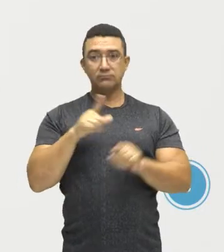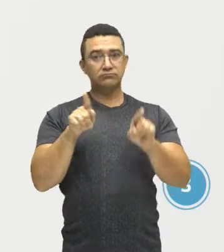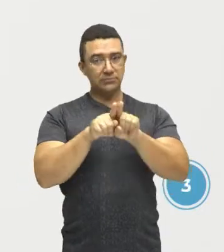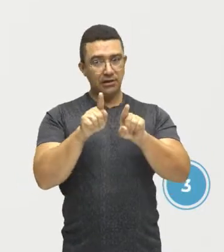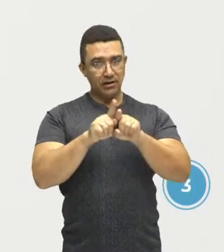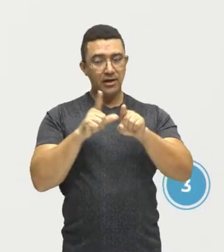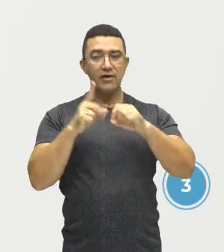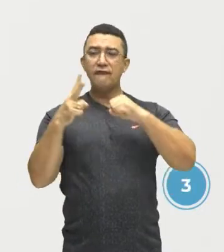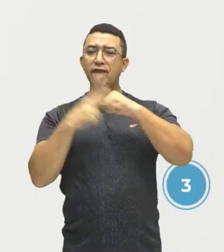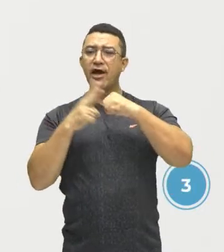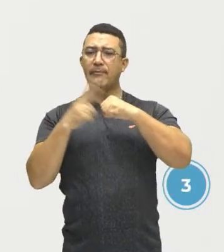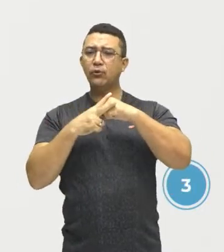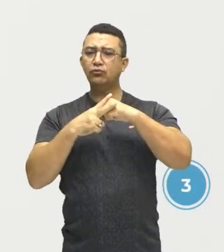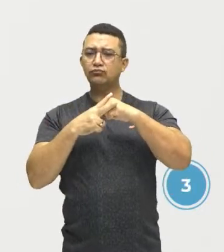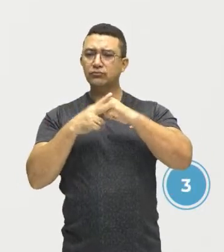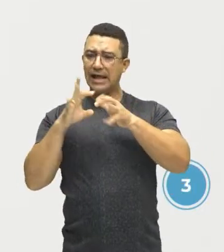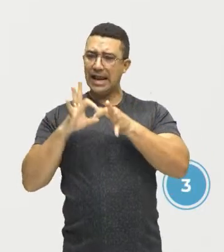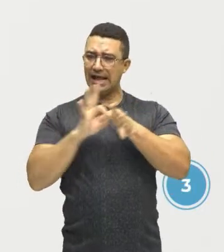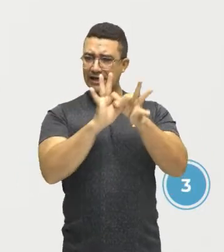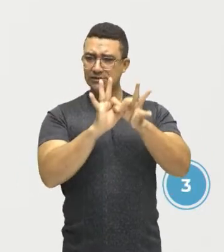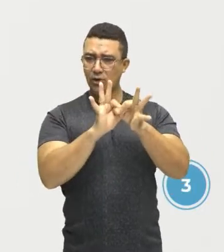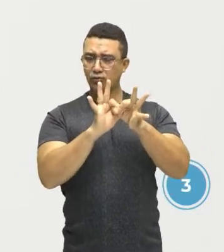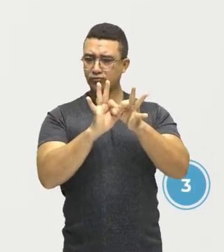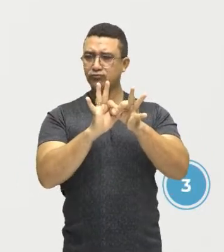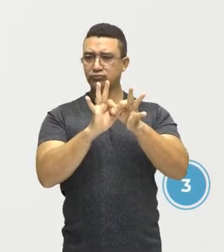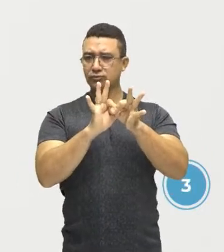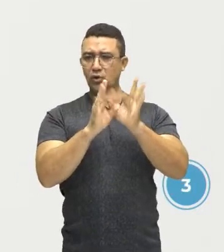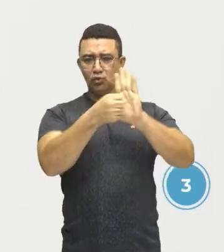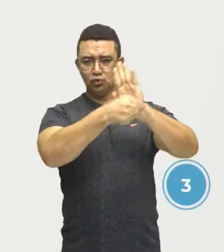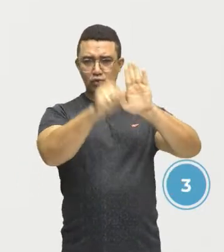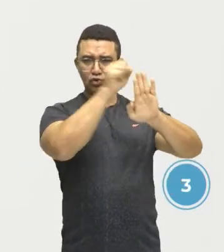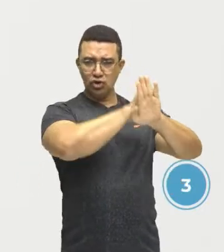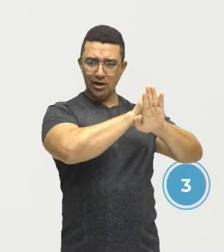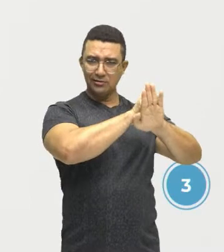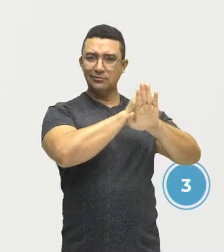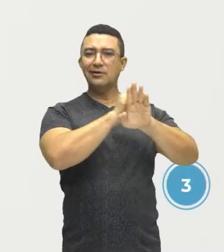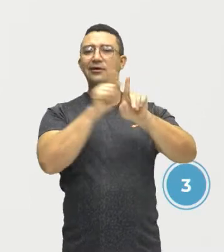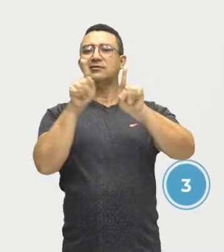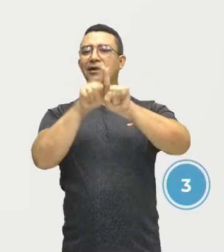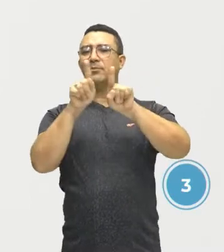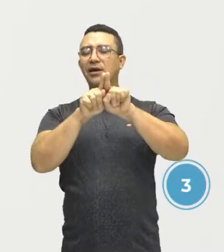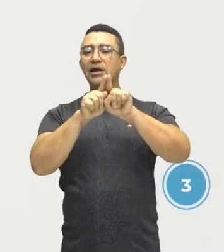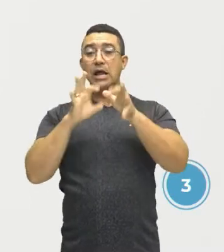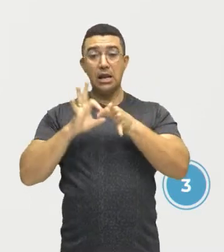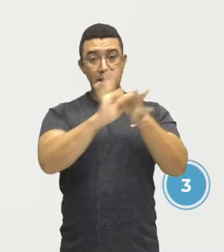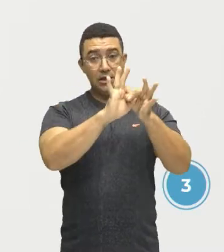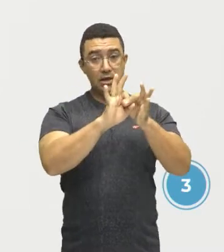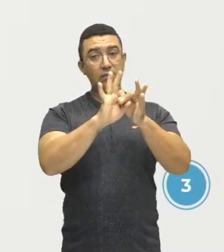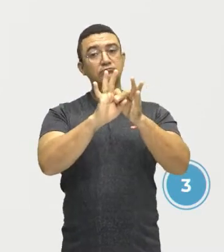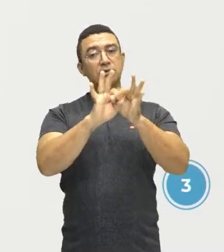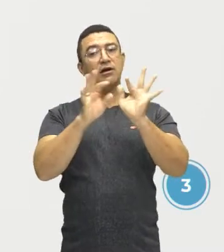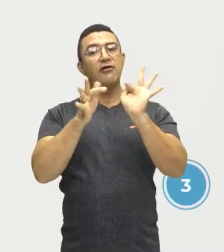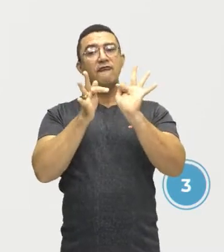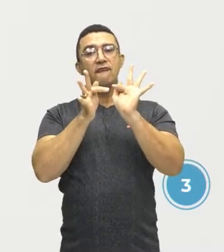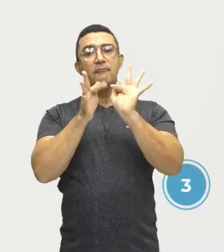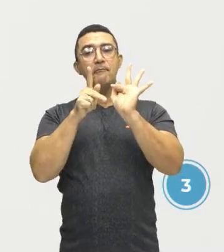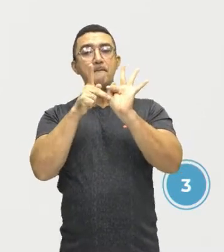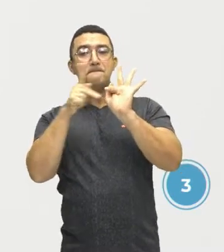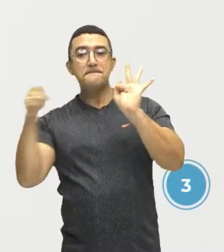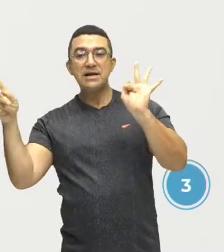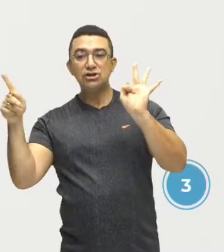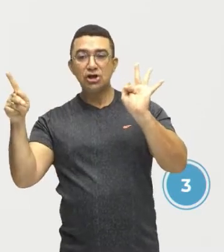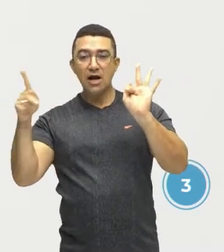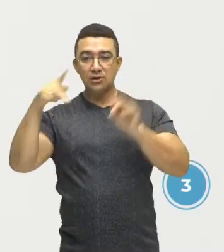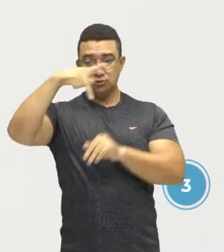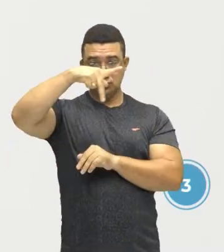sua característica, ligando aí ao seu predicativo do sujeito, característica, muito bem.